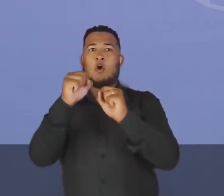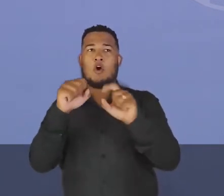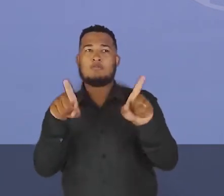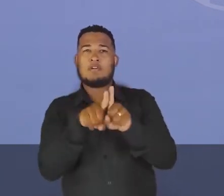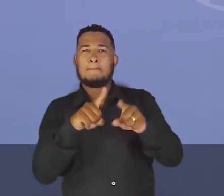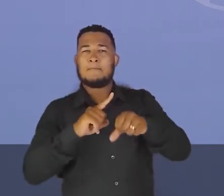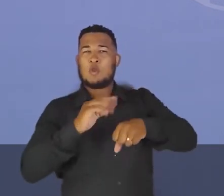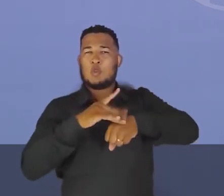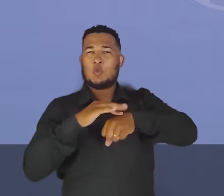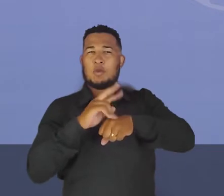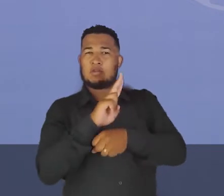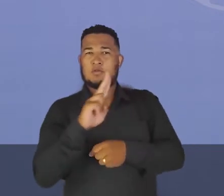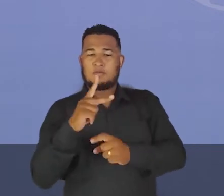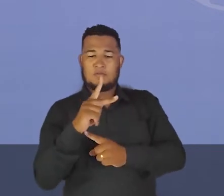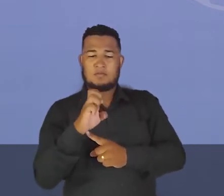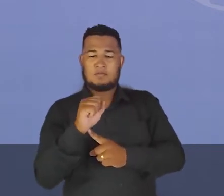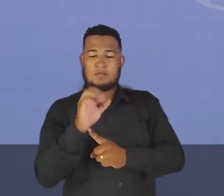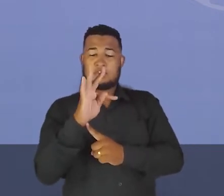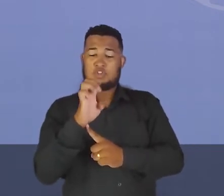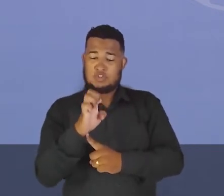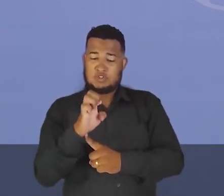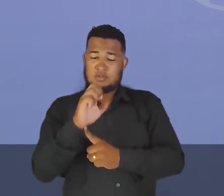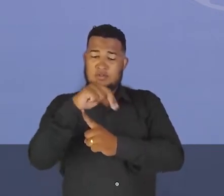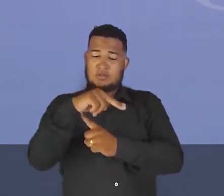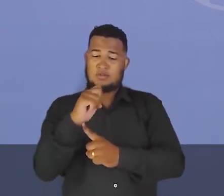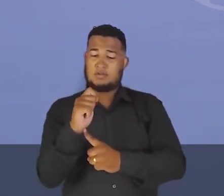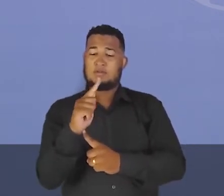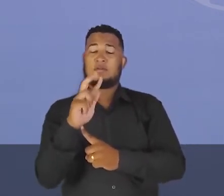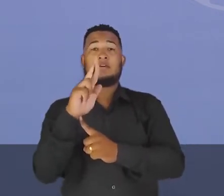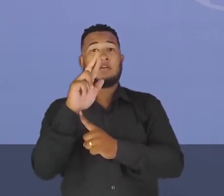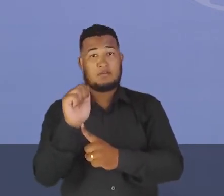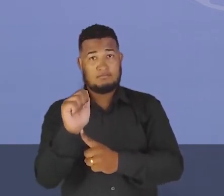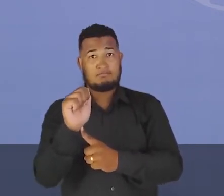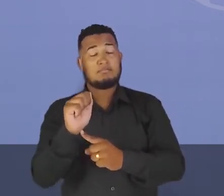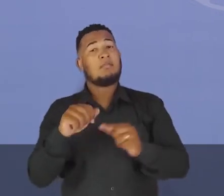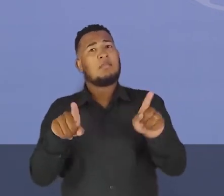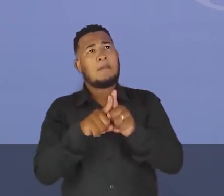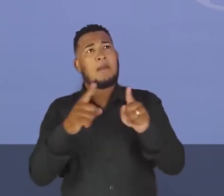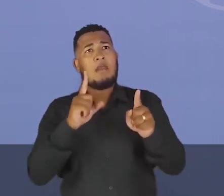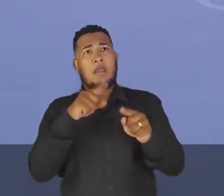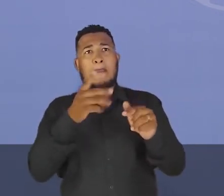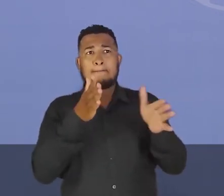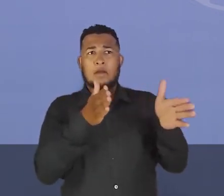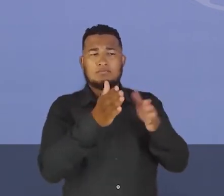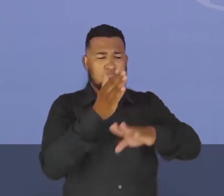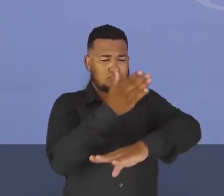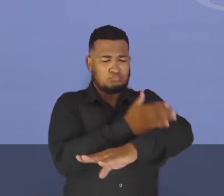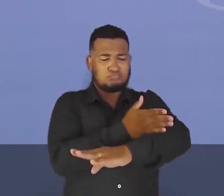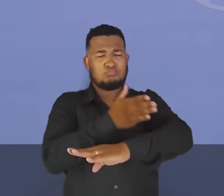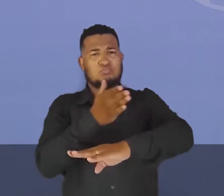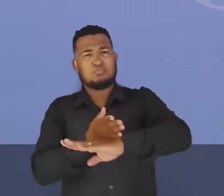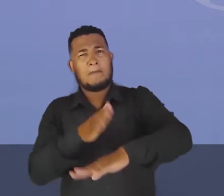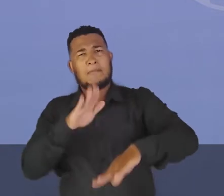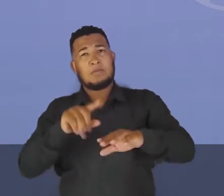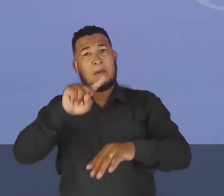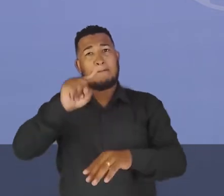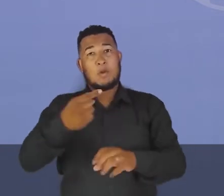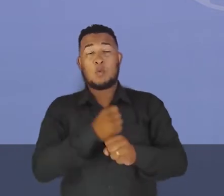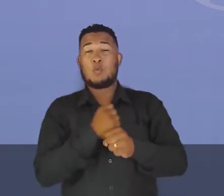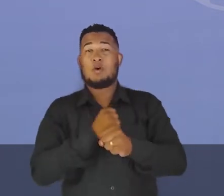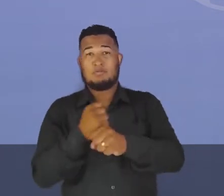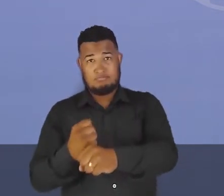negra. Então, vários acontecimentos importantes, afinal de contas, um período histórico muito grande, de aproximadamente 1000